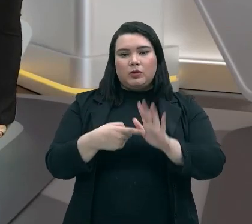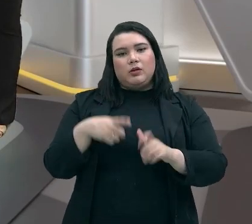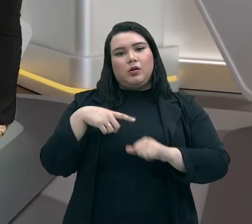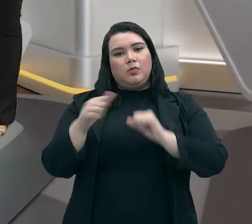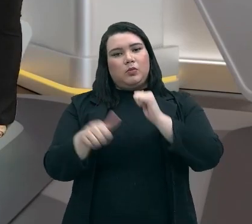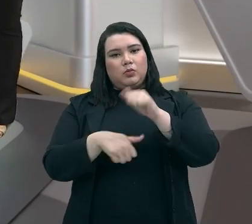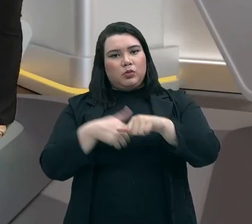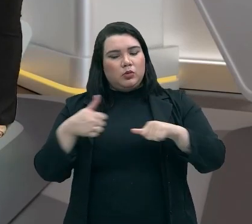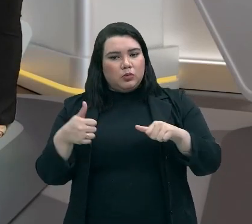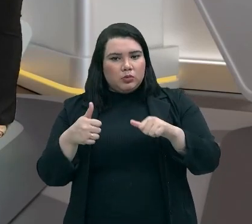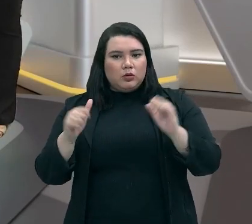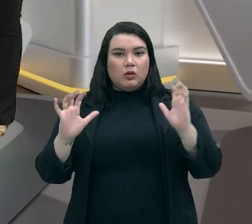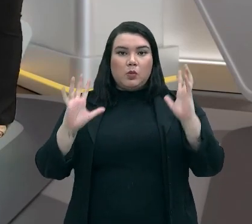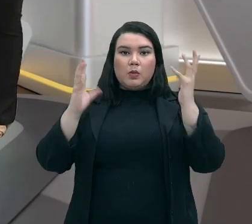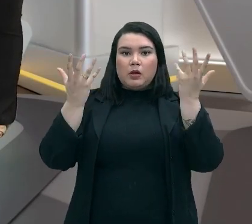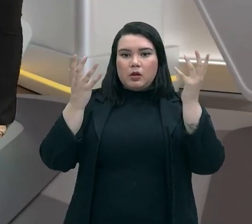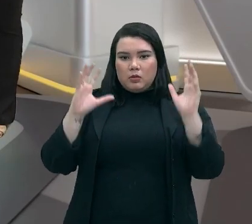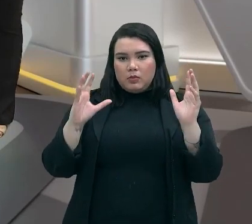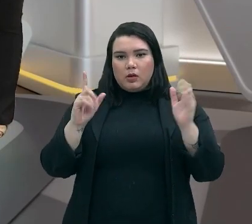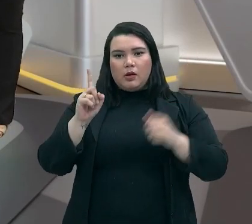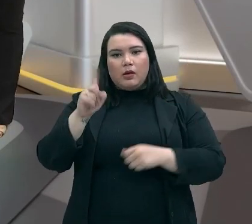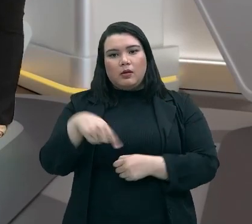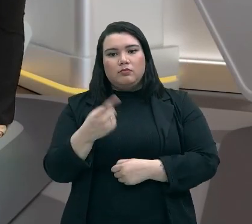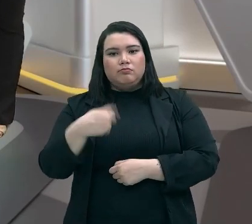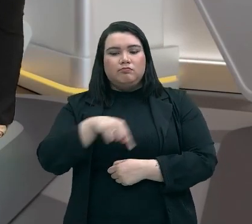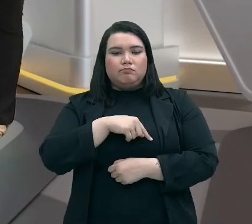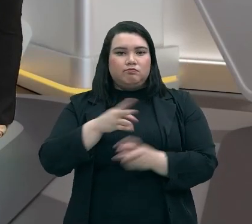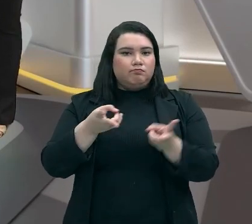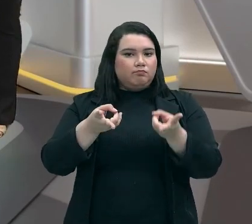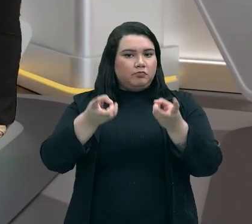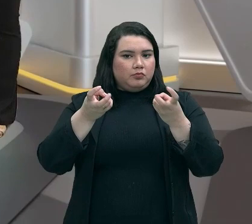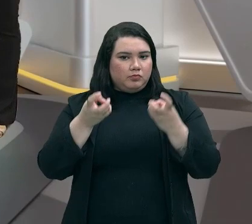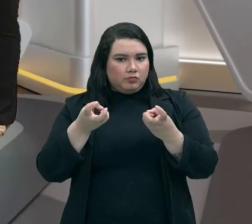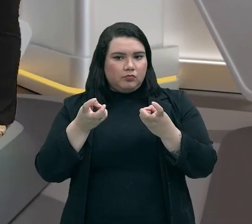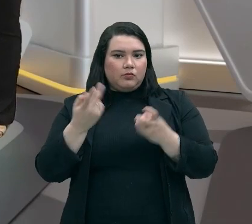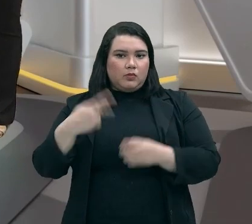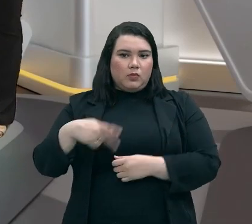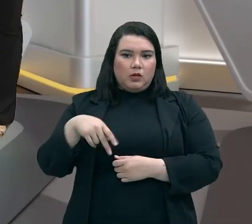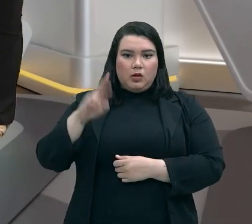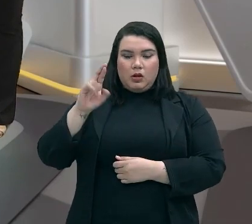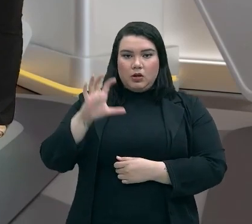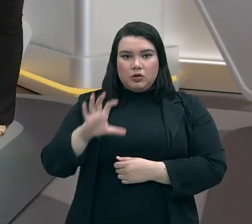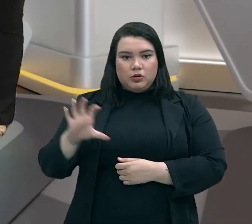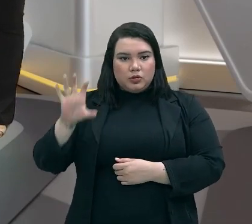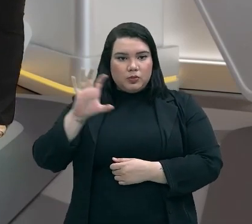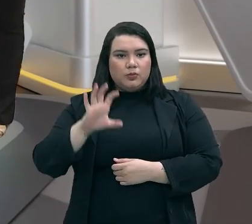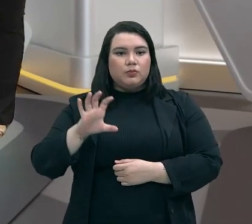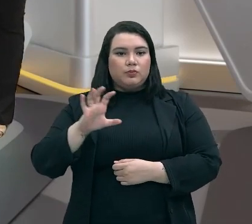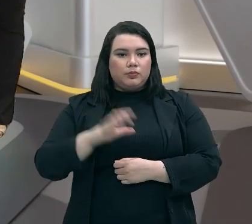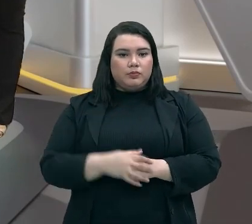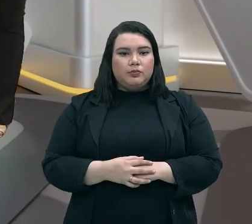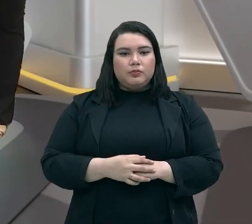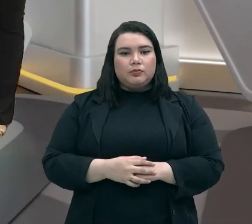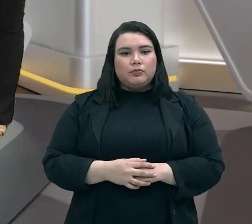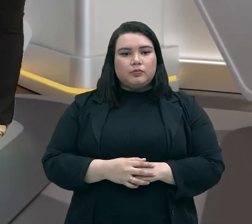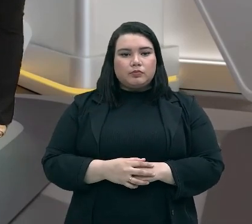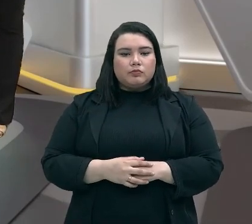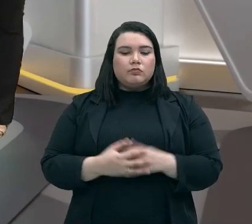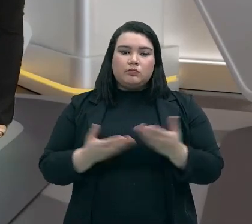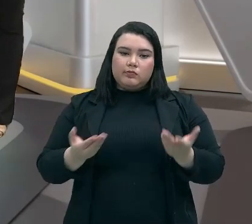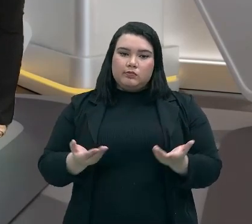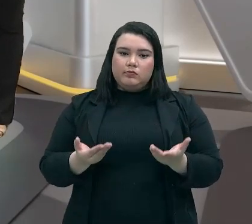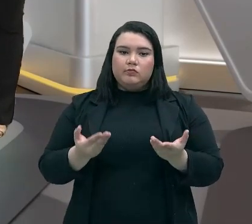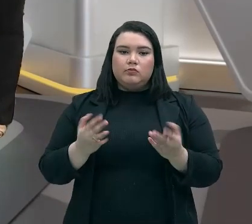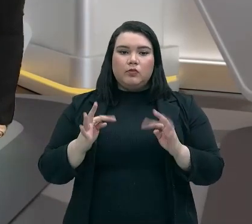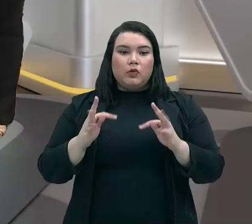mudança, né, climática, e é algo que a gente consegue observar aqui na nossa região. Certo, né? Então, todos